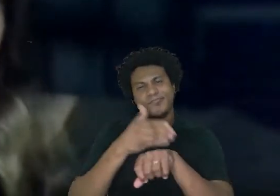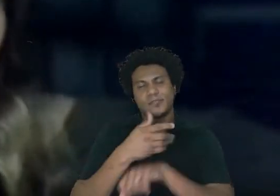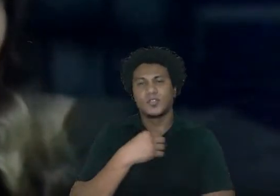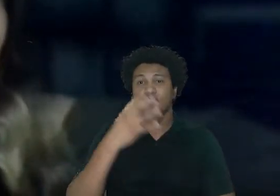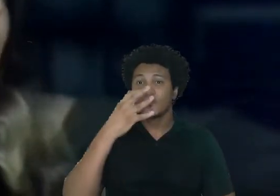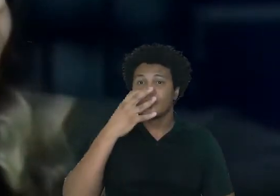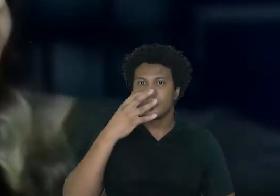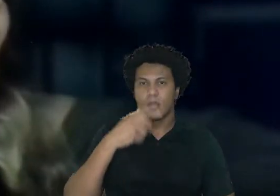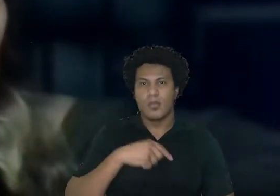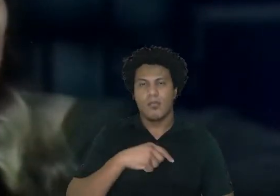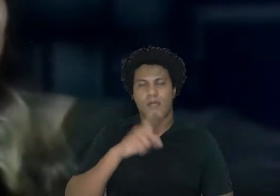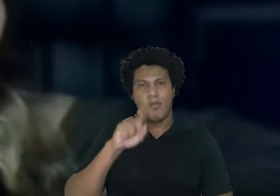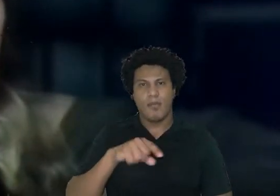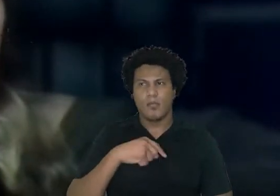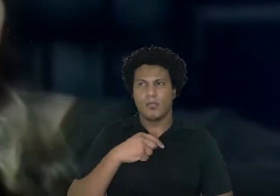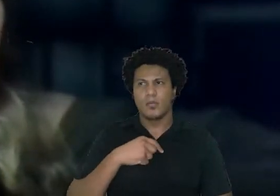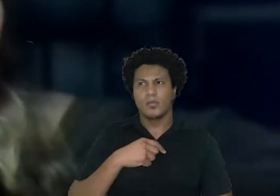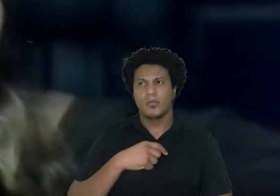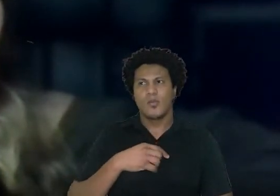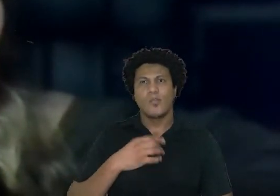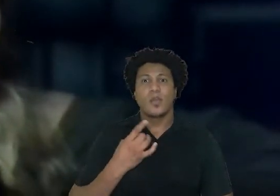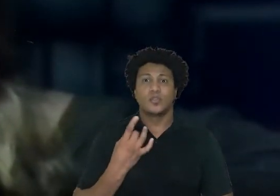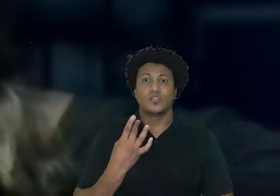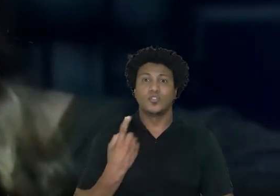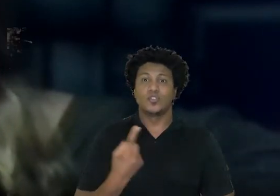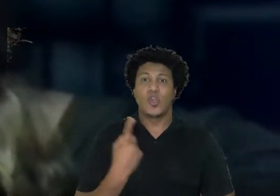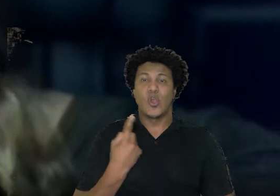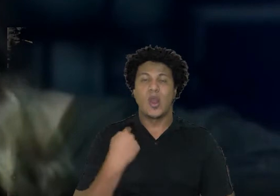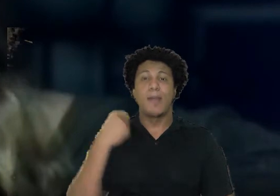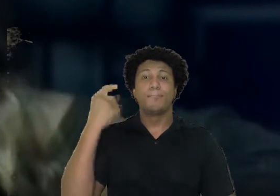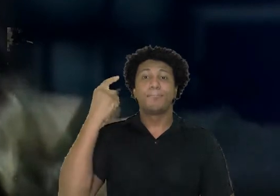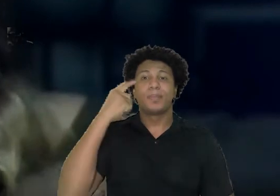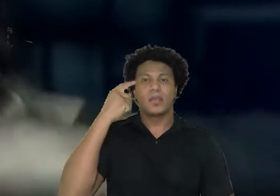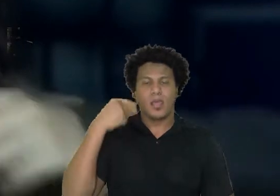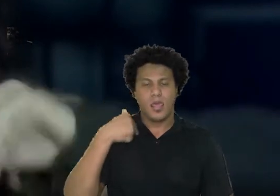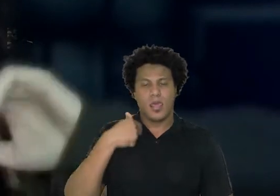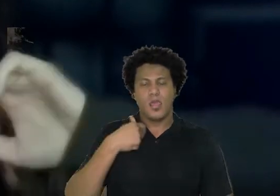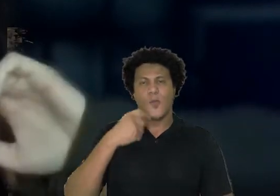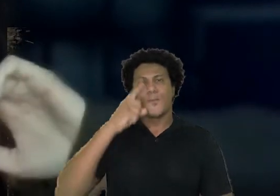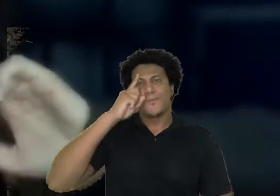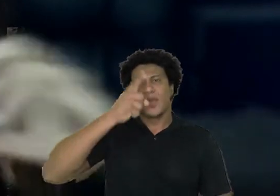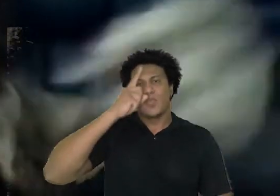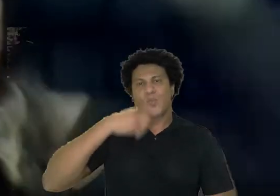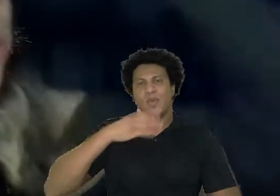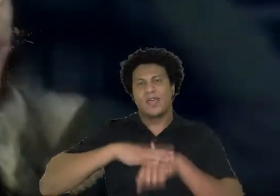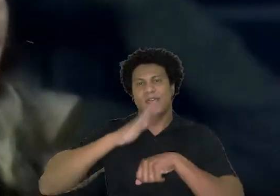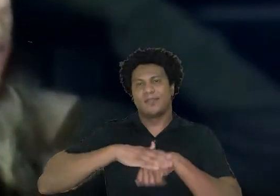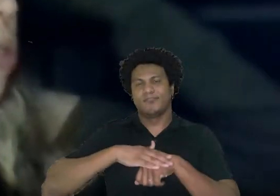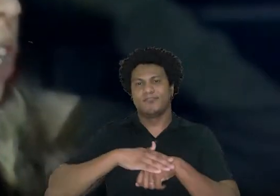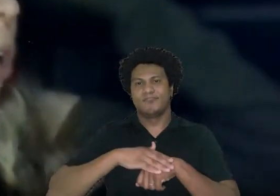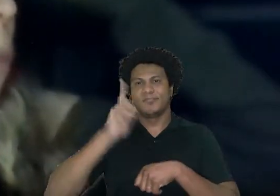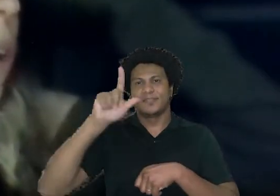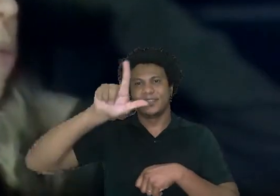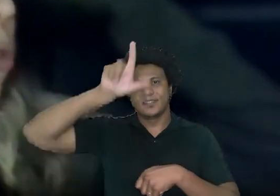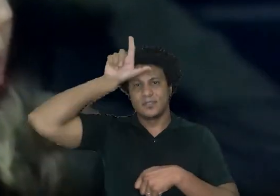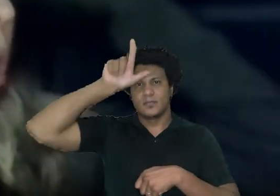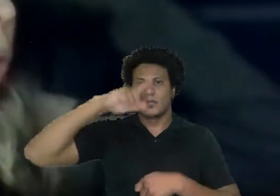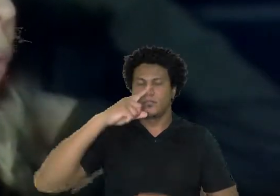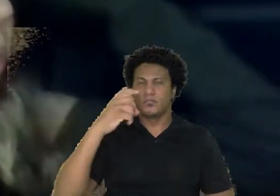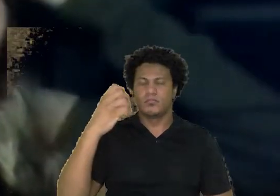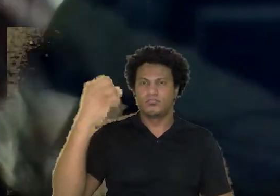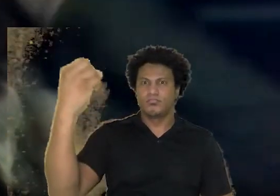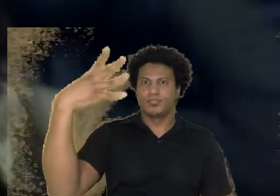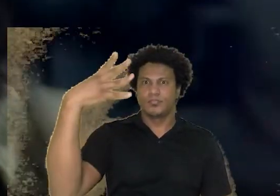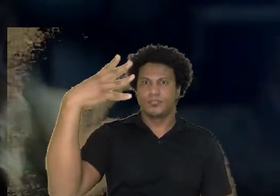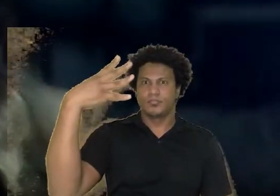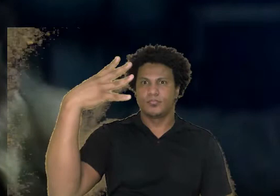espetáculo ela. E ao mesmo tempo, quando. As pessoas iam assistir. Havia muito um relato de que, como era um